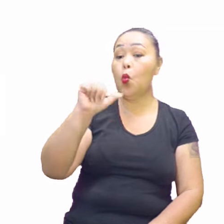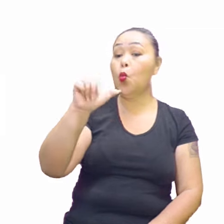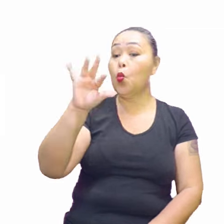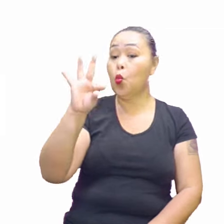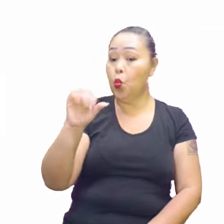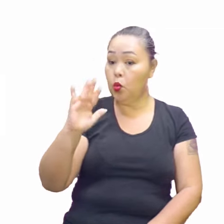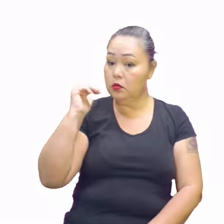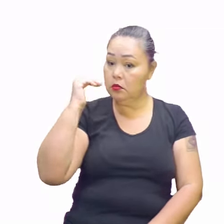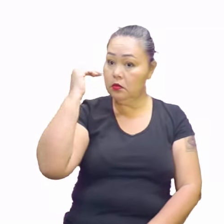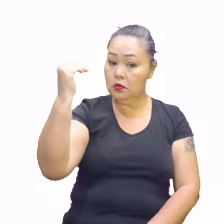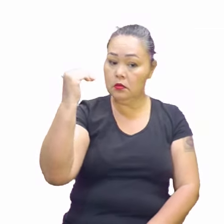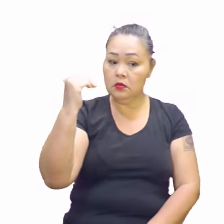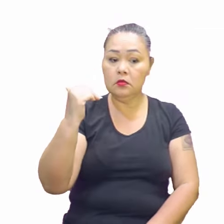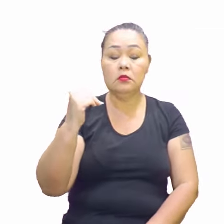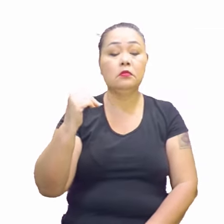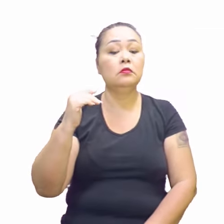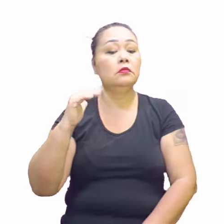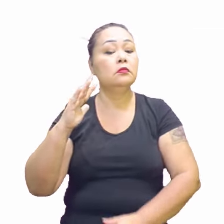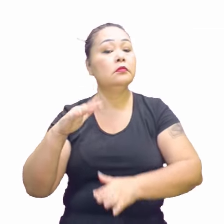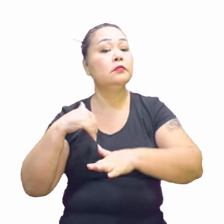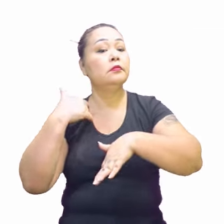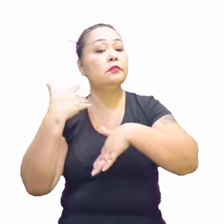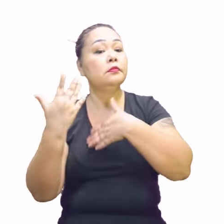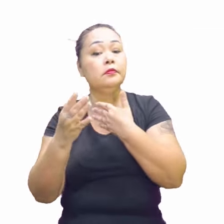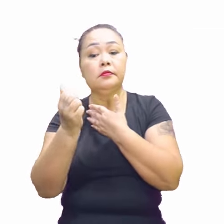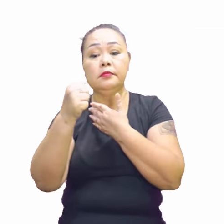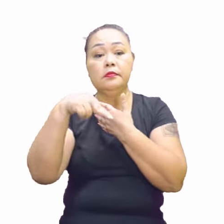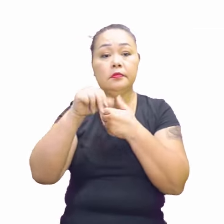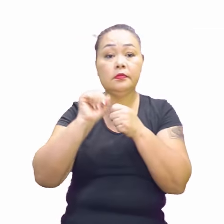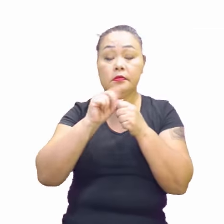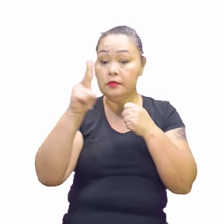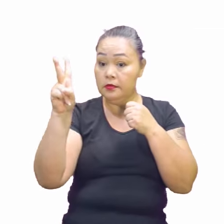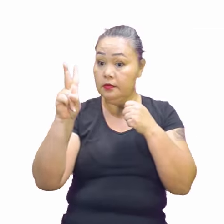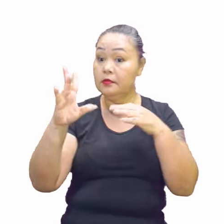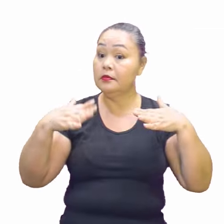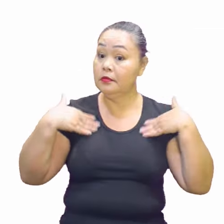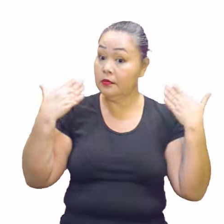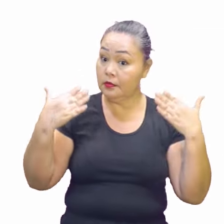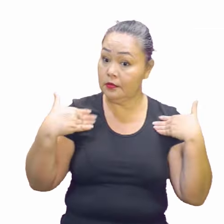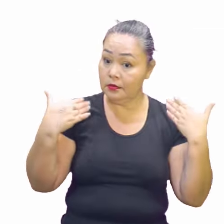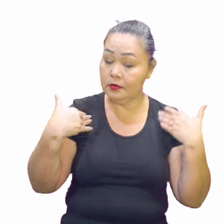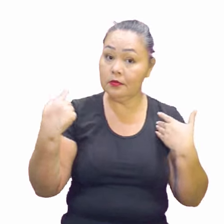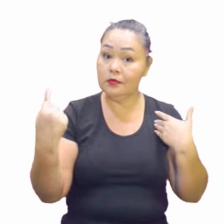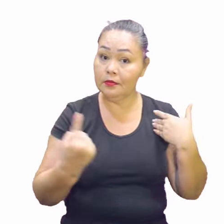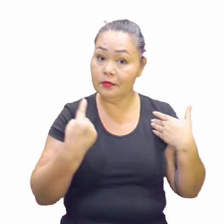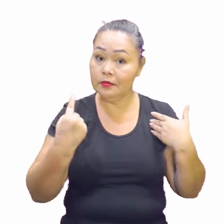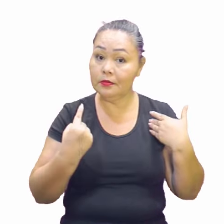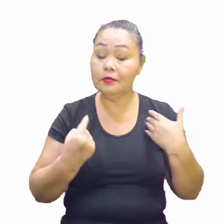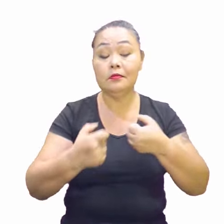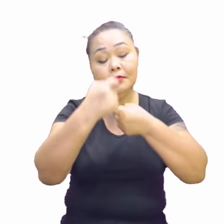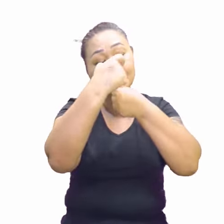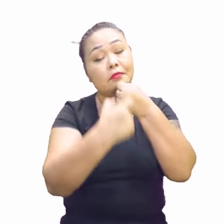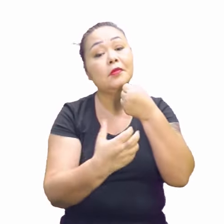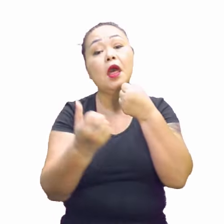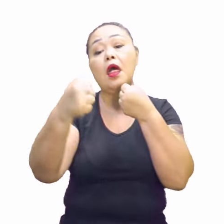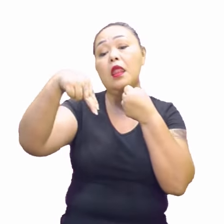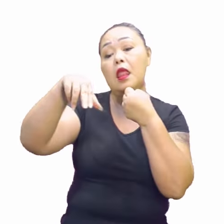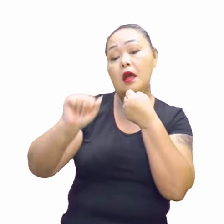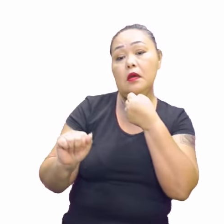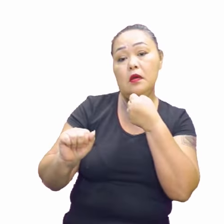culta. A Ana vai à festa sozinha. Olha aqui. Sujeito. Quem que nós temos?